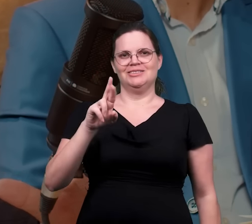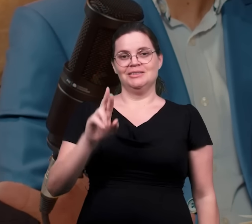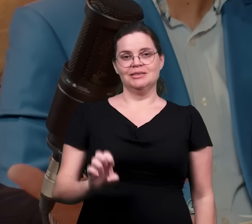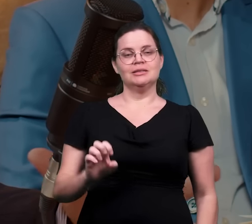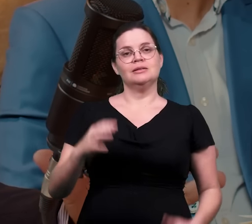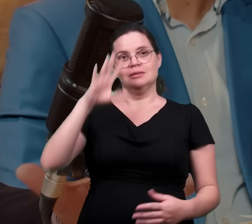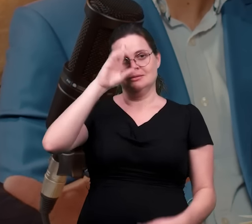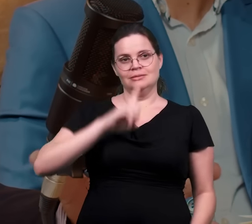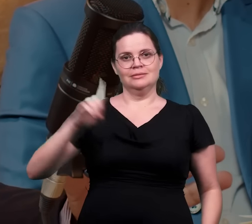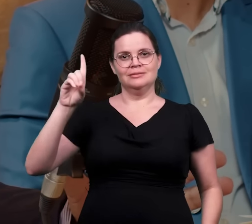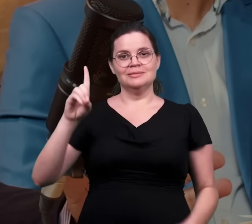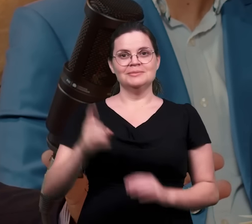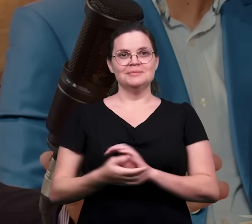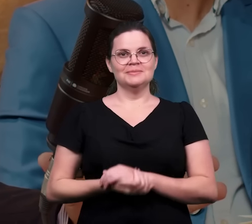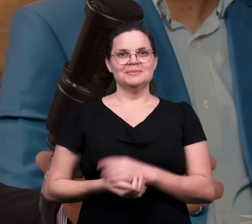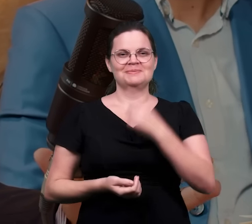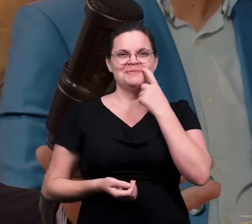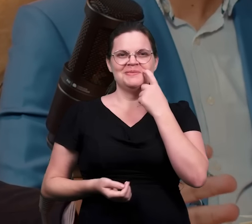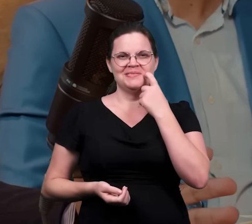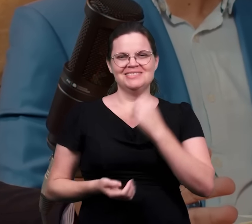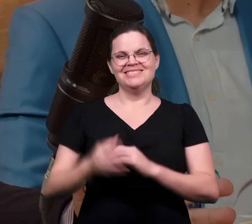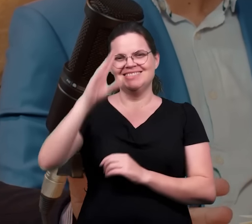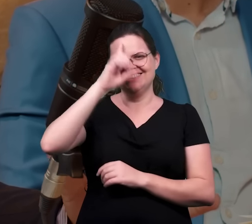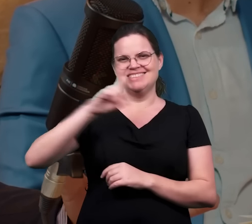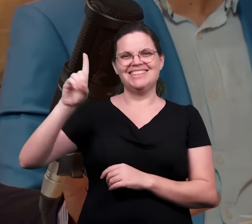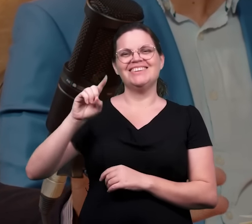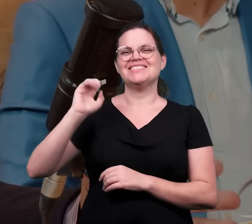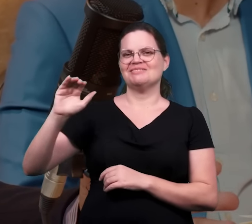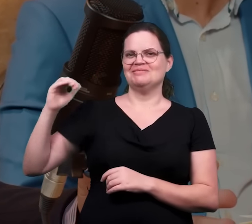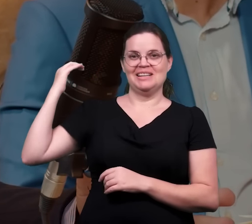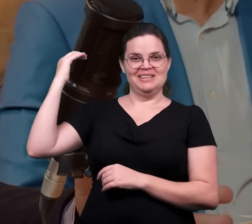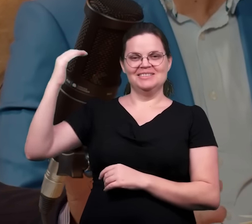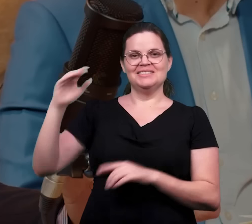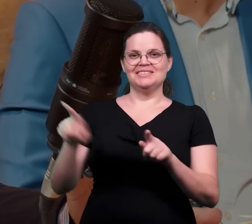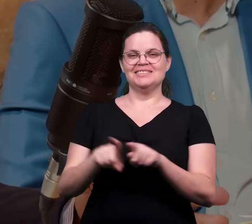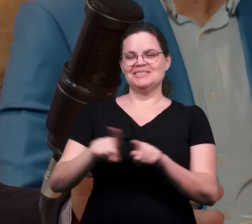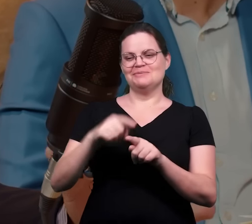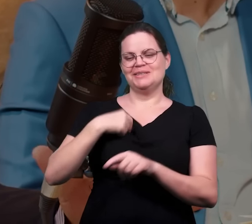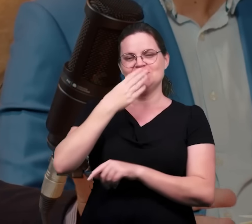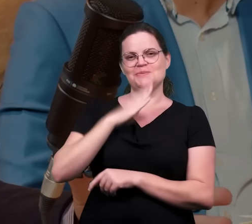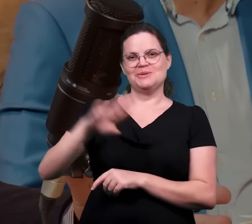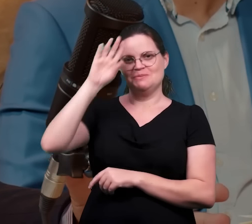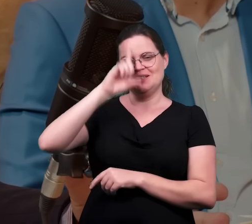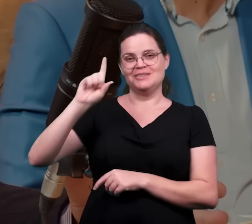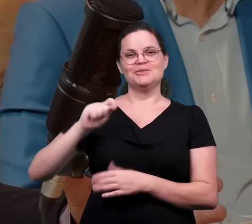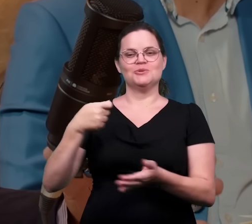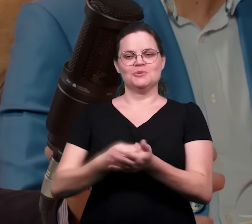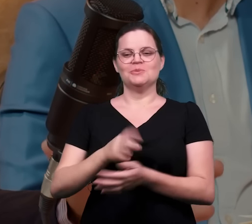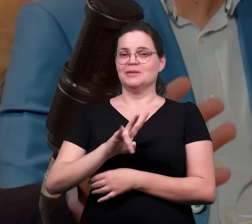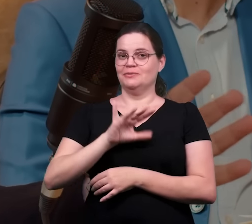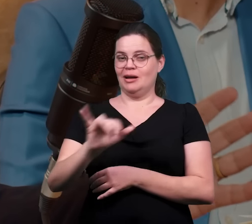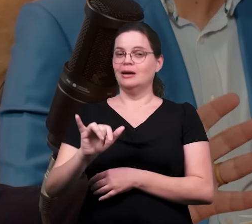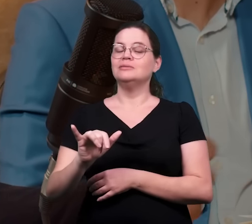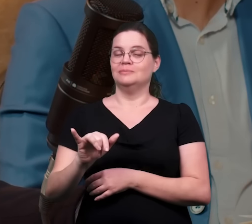Deus não precisa de explicação, né? Deus ele é Deus, Deus ele é soberano, as promessas de Deus se cumprem, e